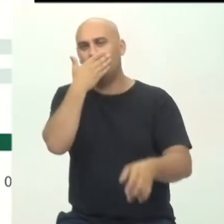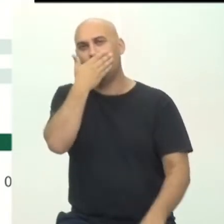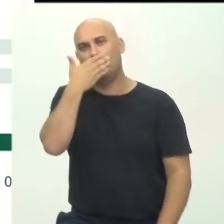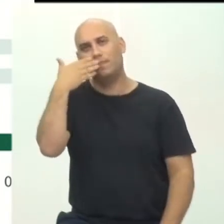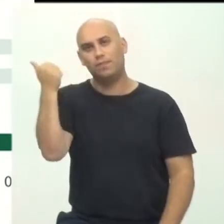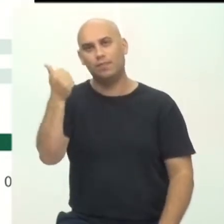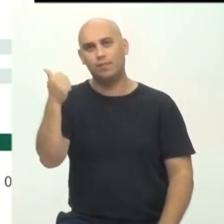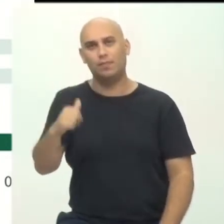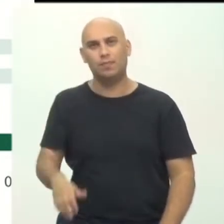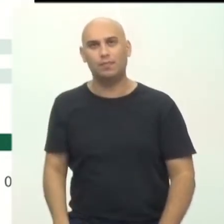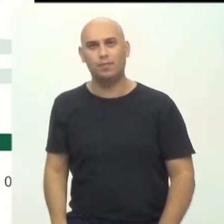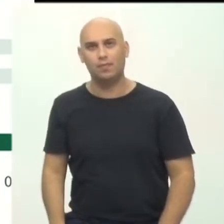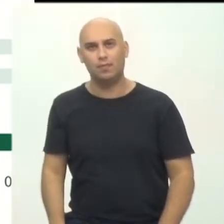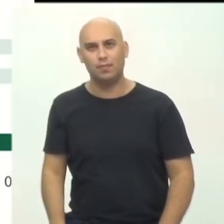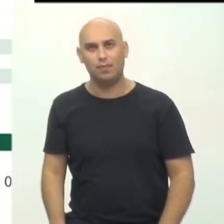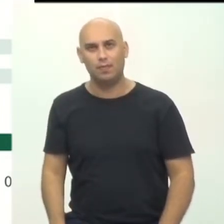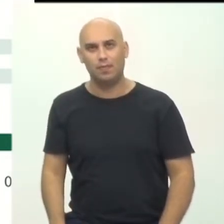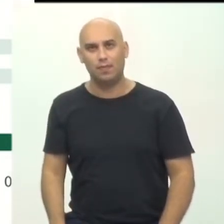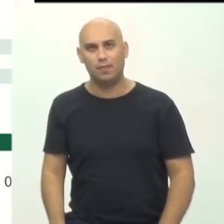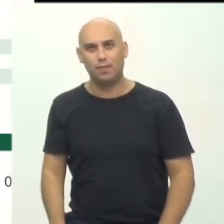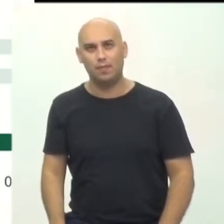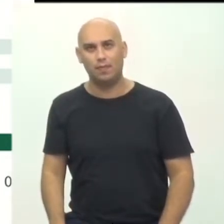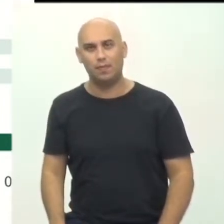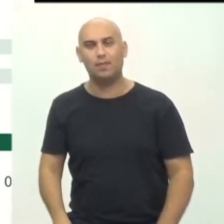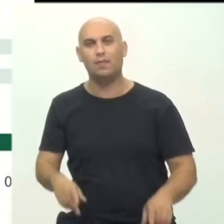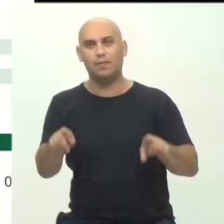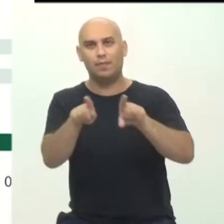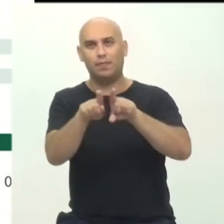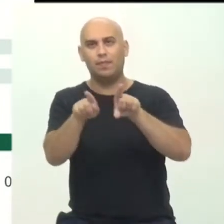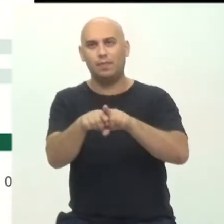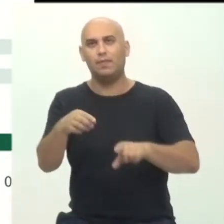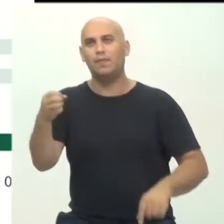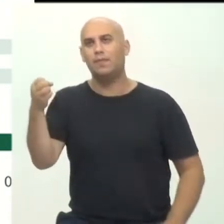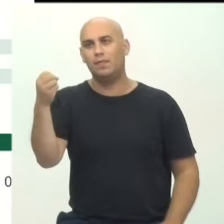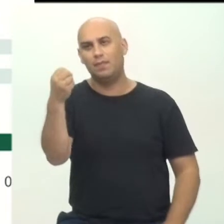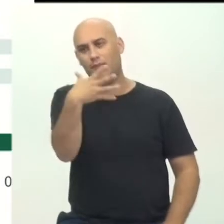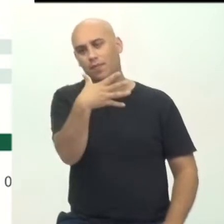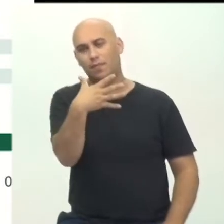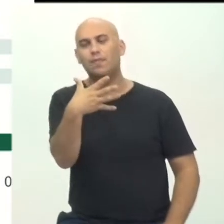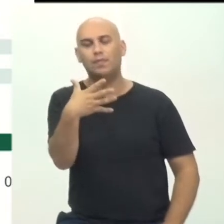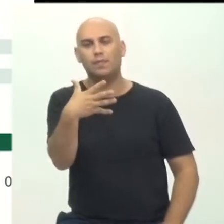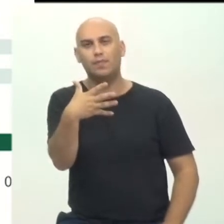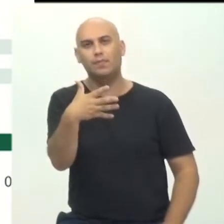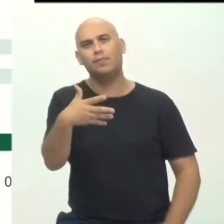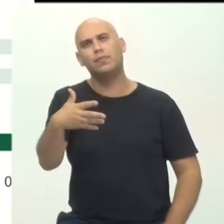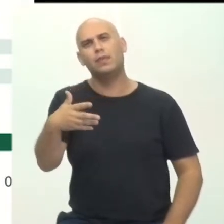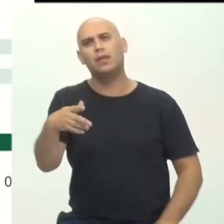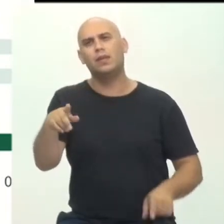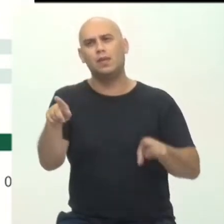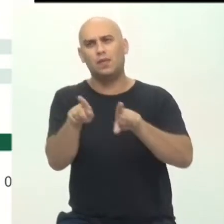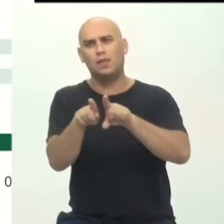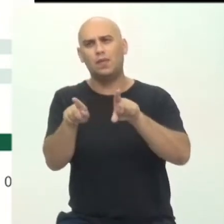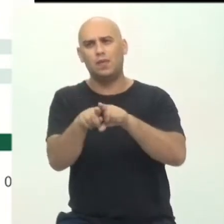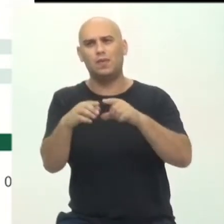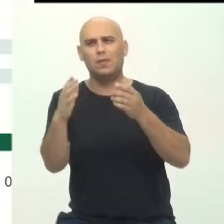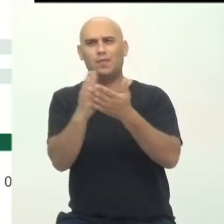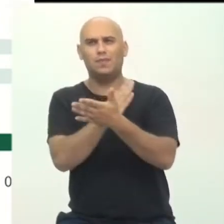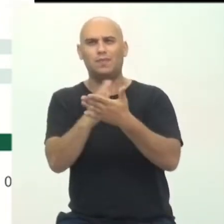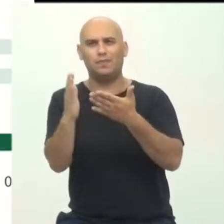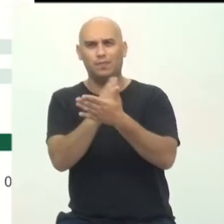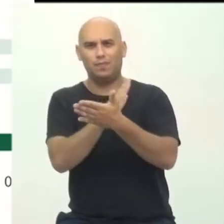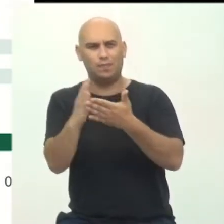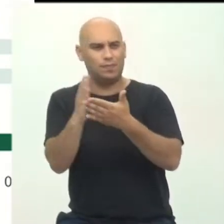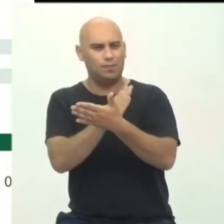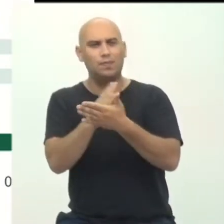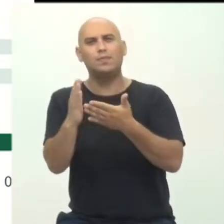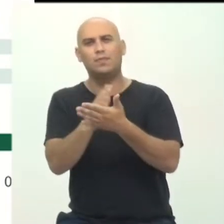Então, além, né, de fazer essa atualização, a gente levou a sério alguns critérios para ver